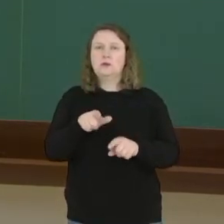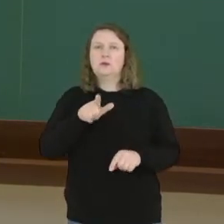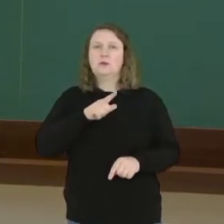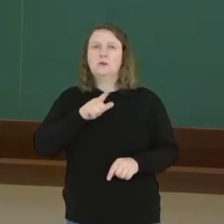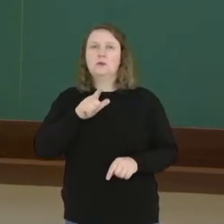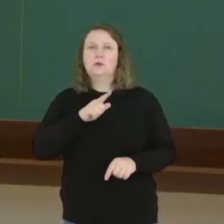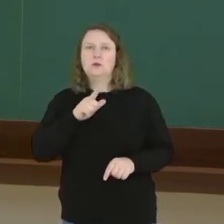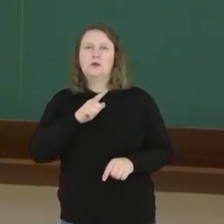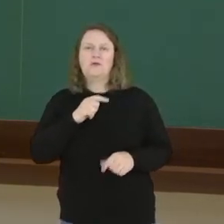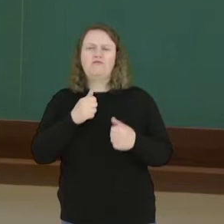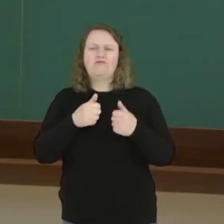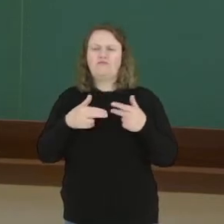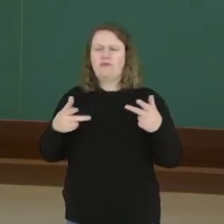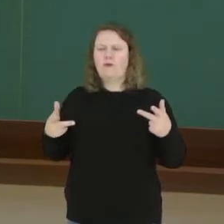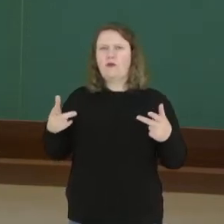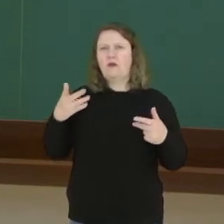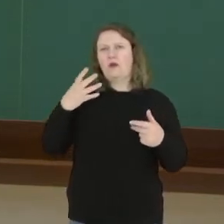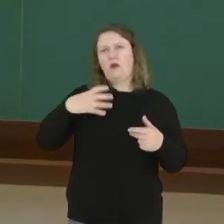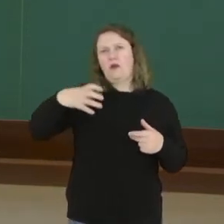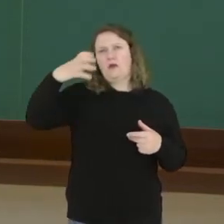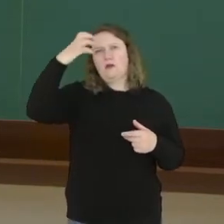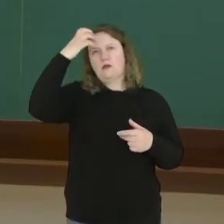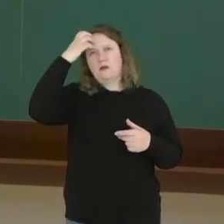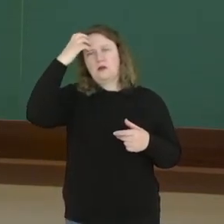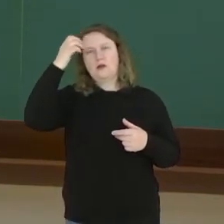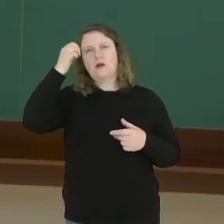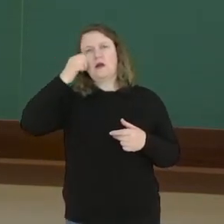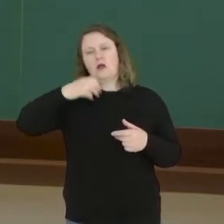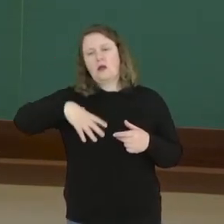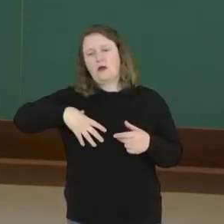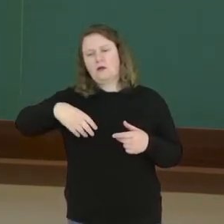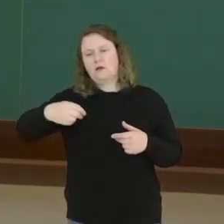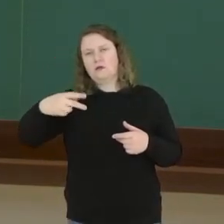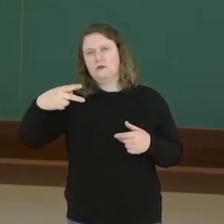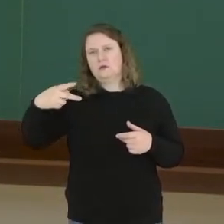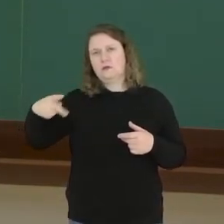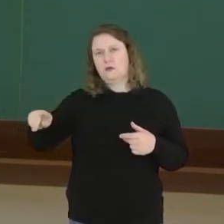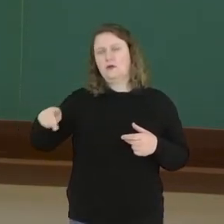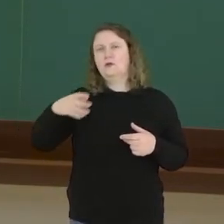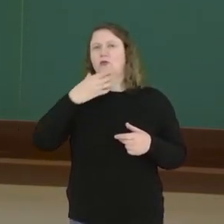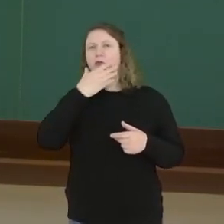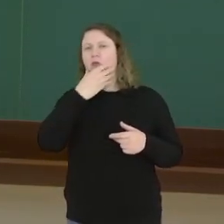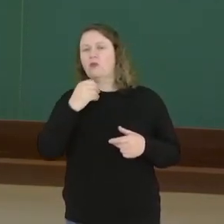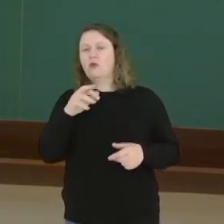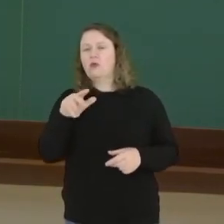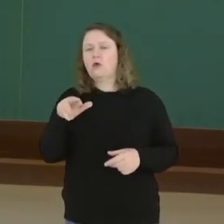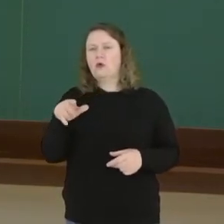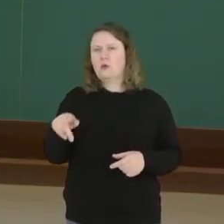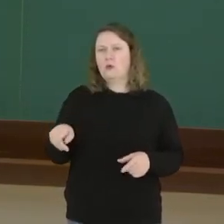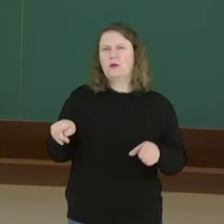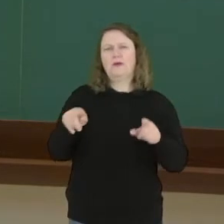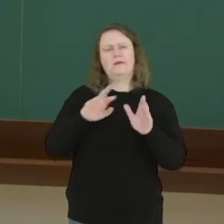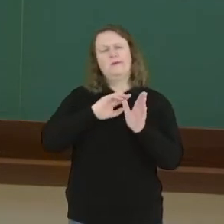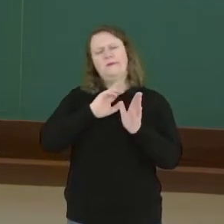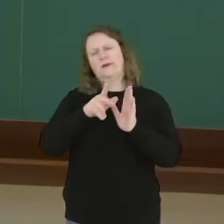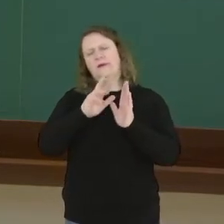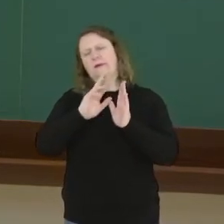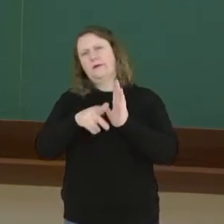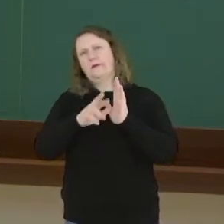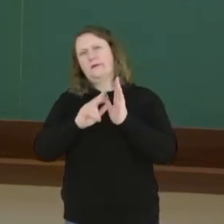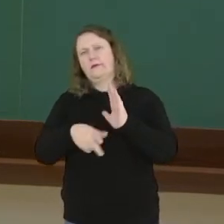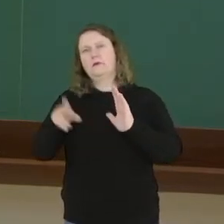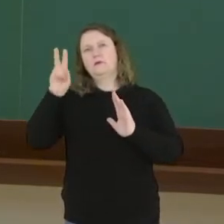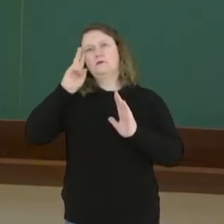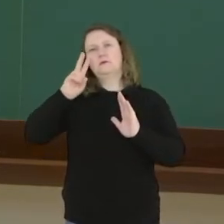Alba Longa, a sua filha, a Réia Sílvia, o irmão do rei, o cara do mal, né, o Amúlio.